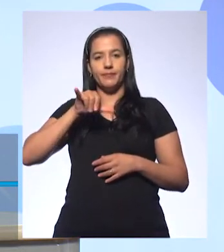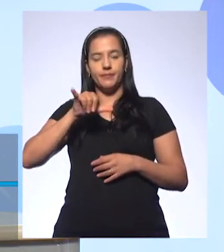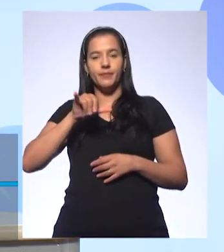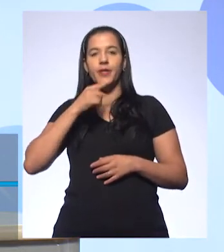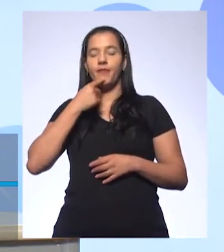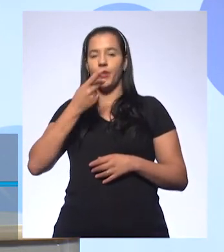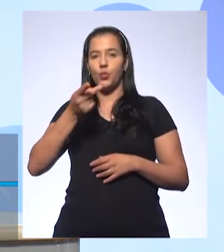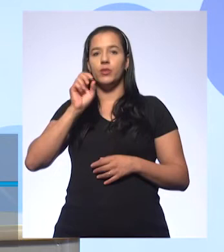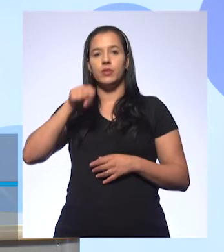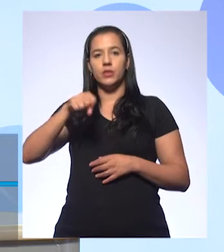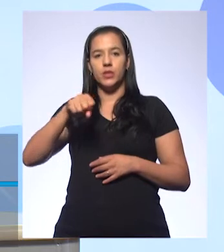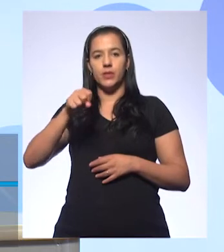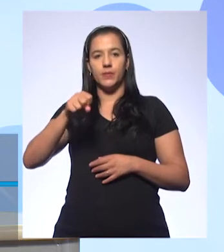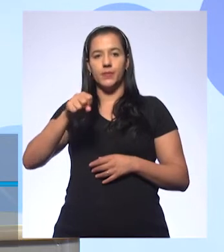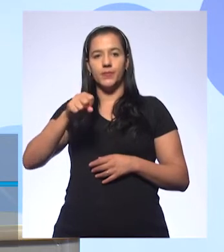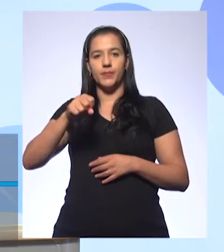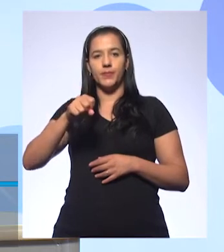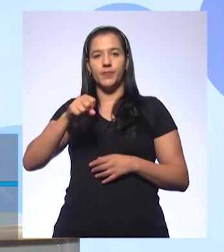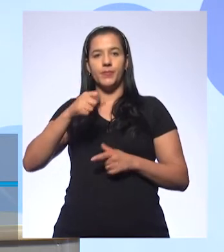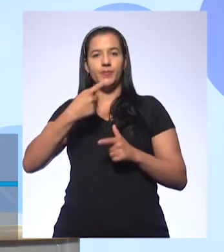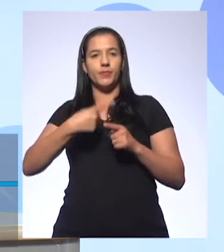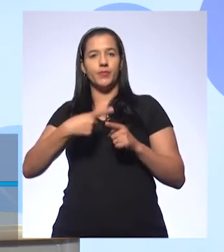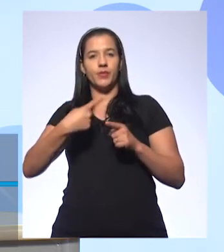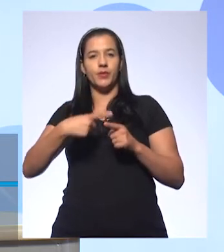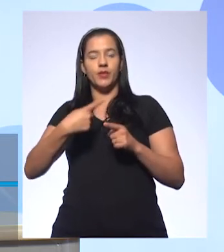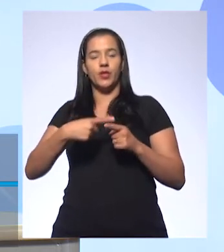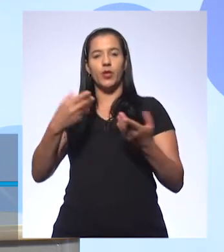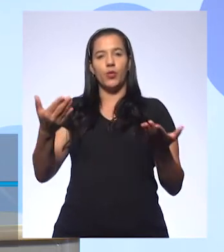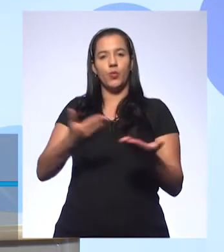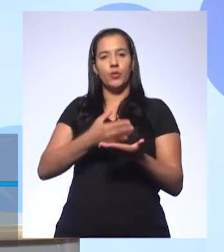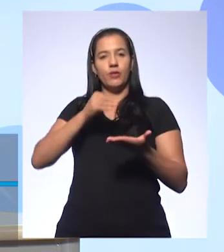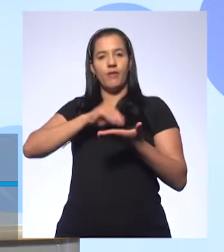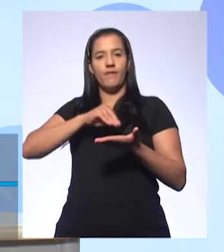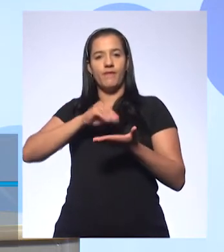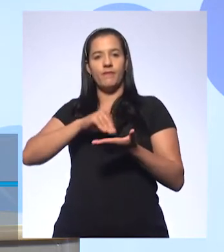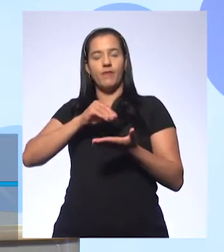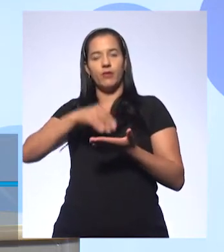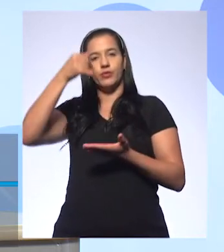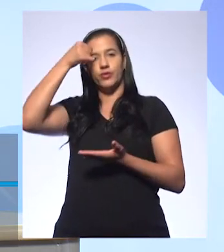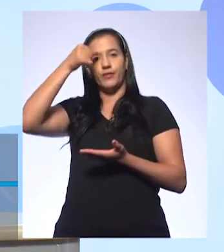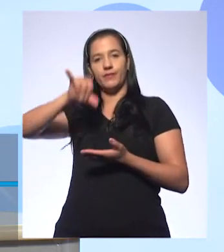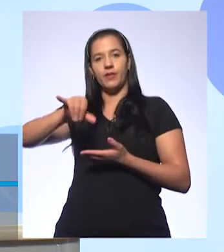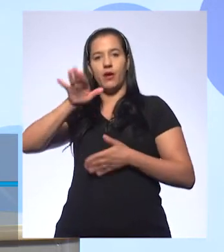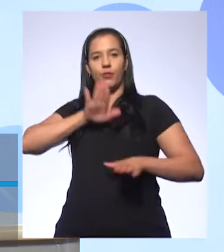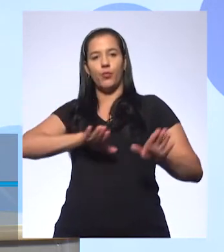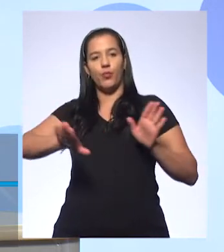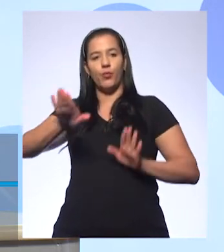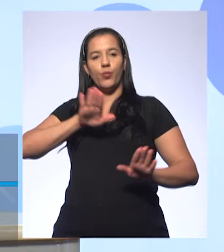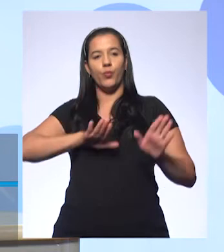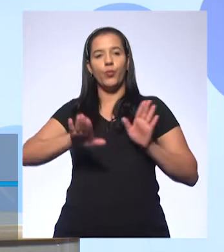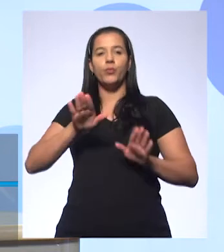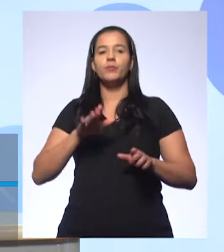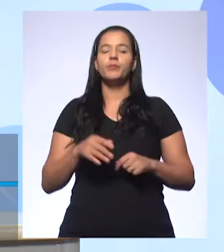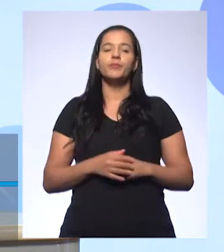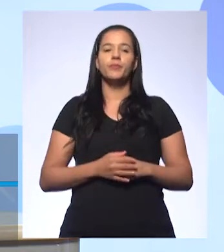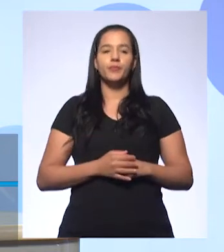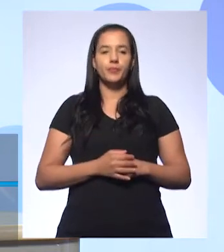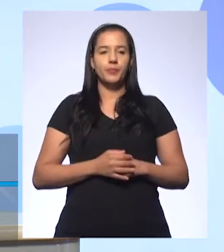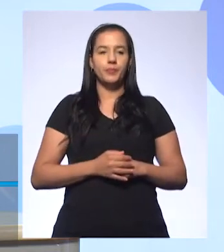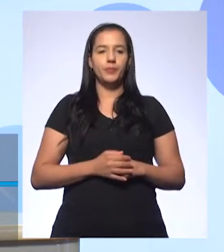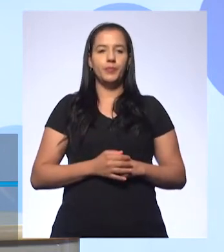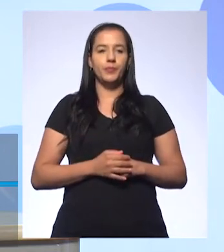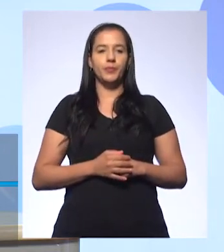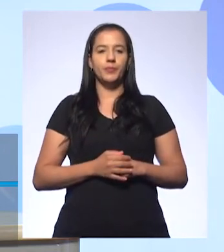Sim, porque não está havendo prevenção. Também colocou a prevenção, também foi colocado pela